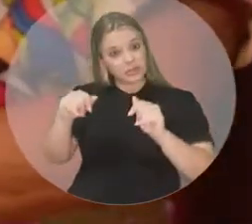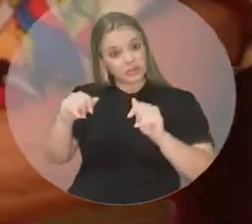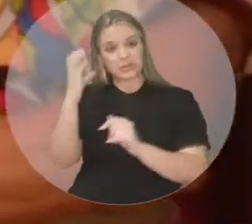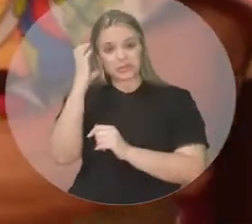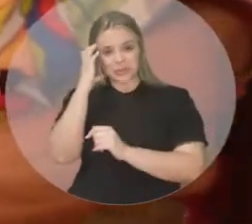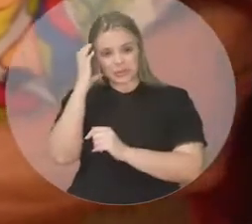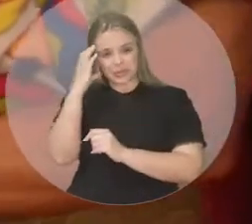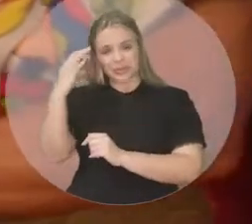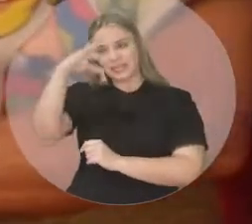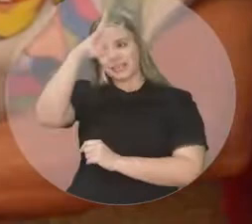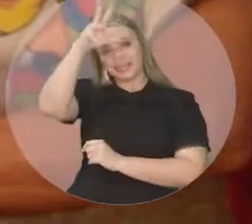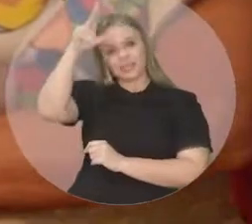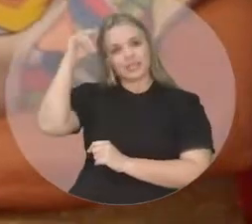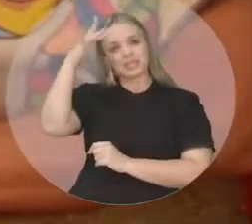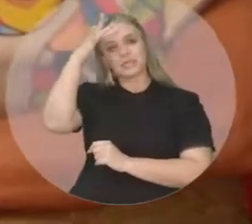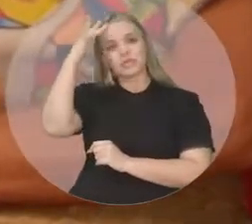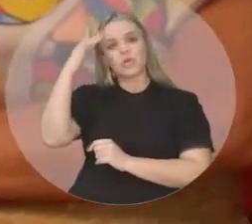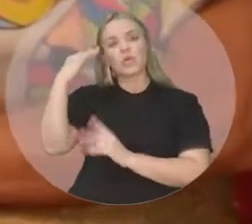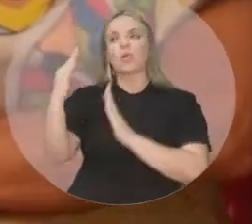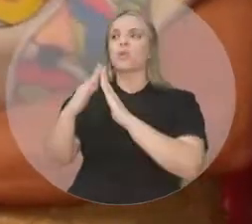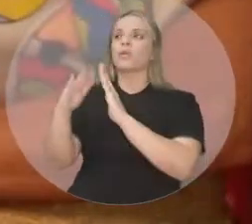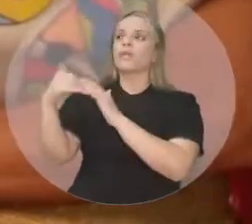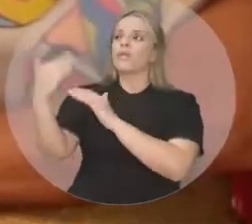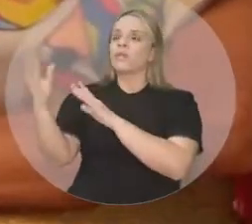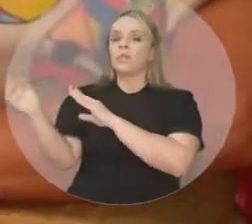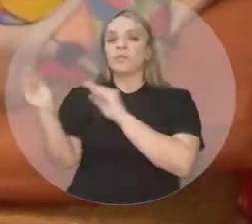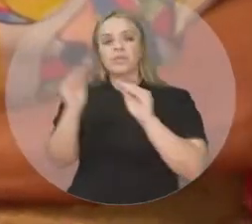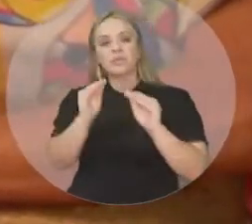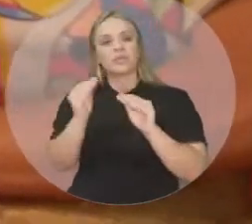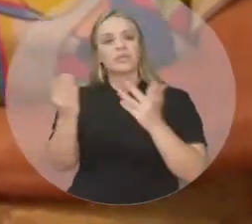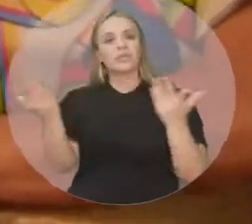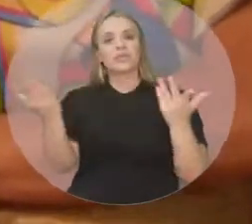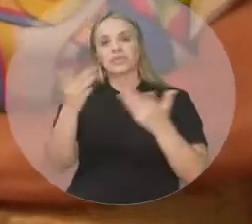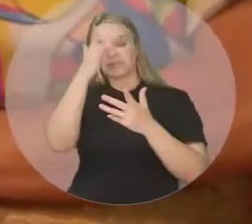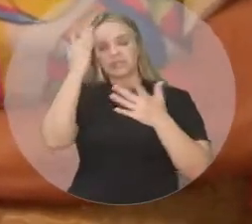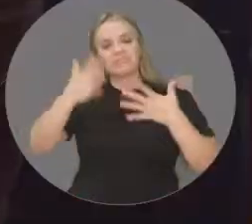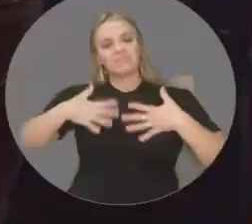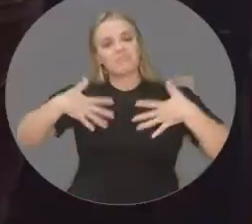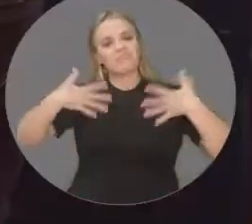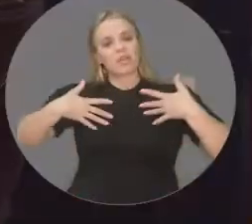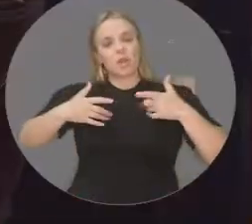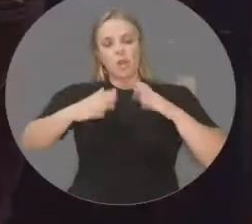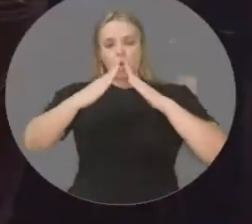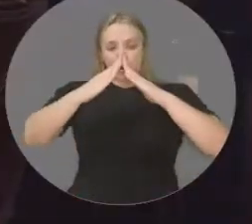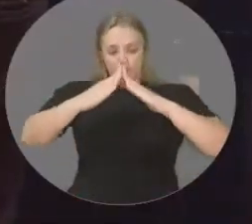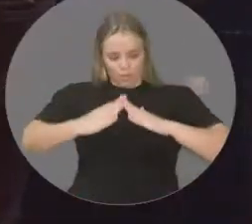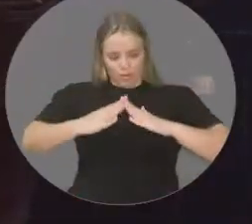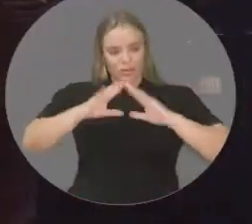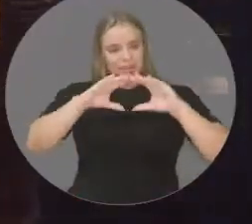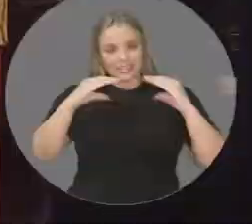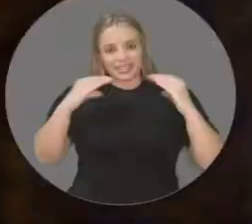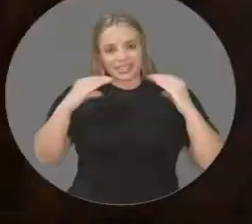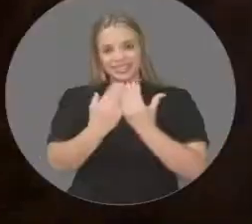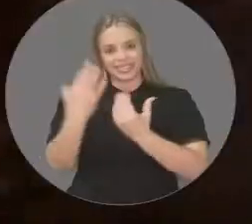Então vamos ver o que vai dar nessa mistura. O rock com o Siriri. Simbora!